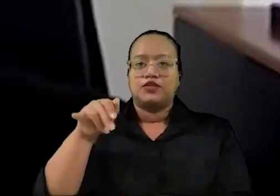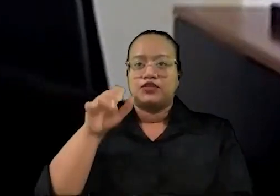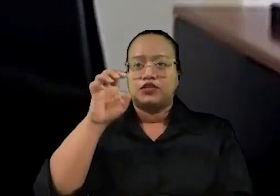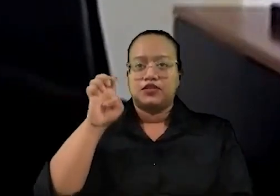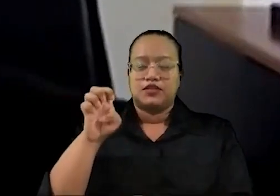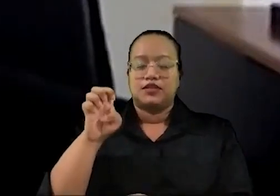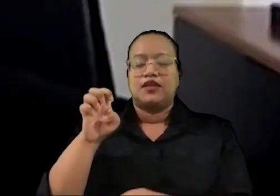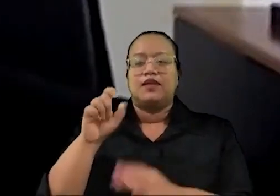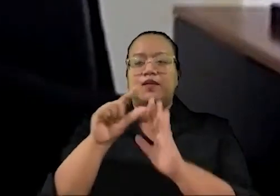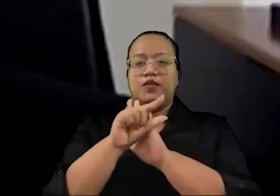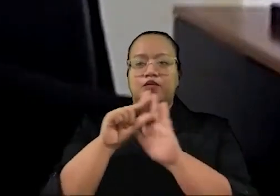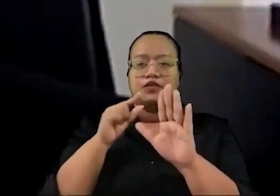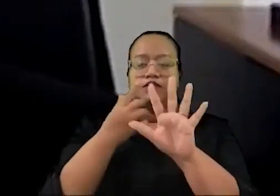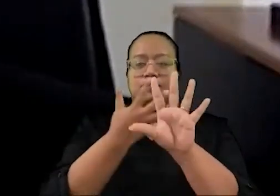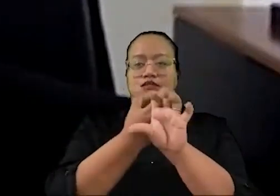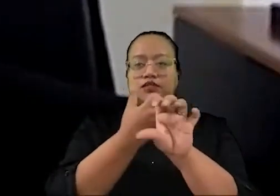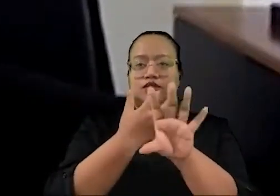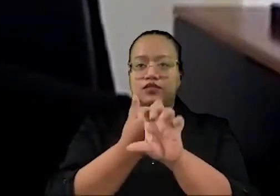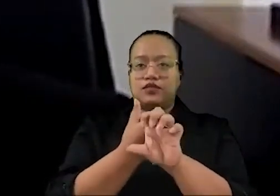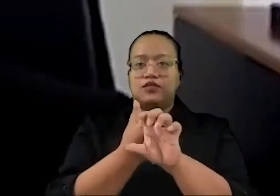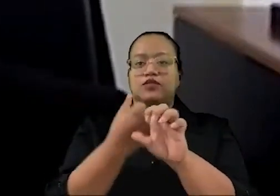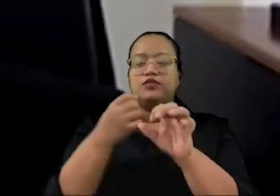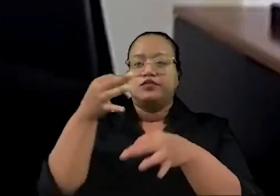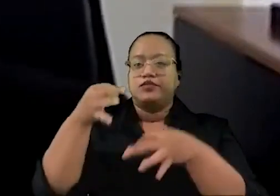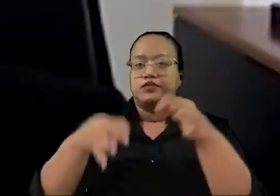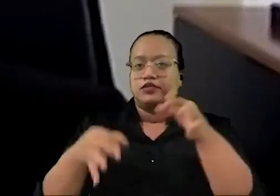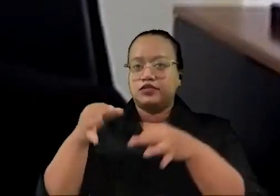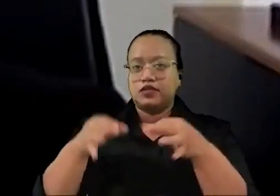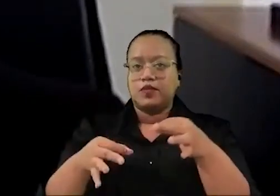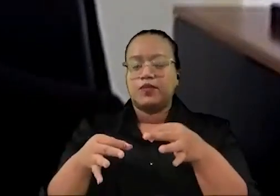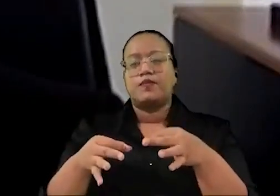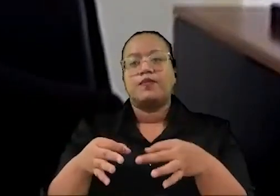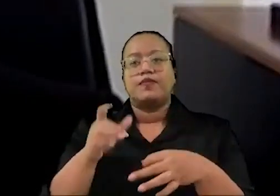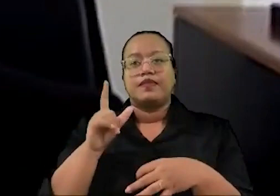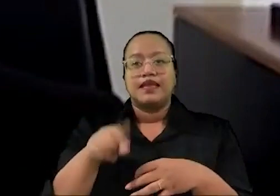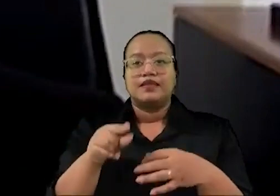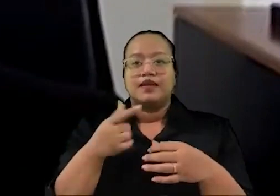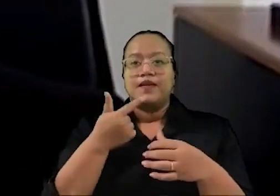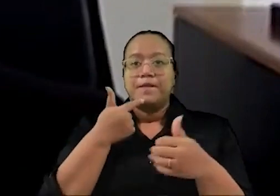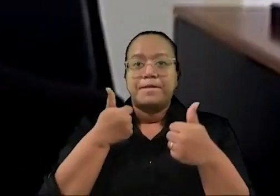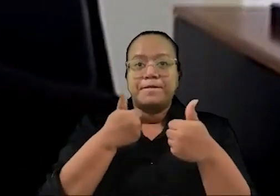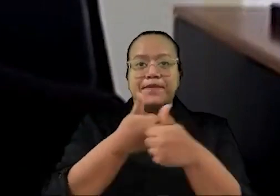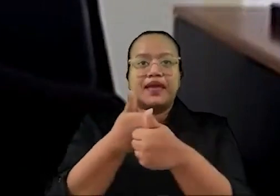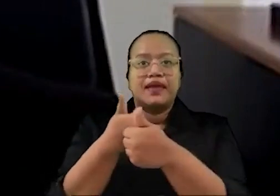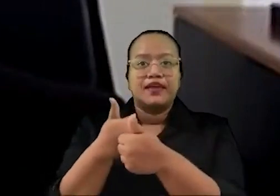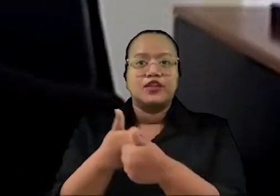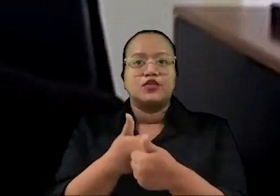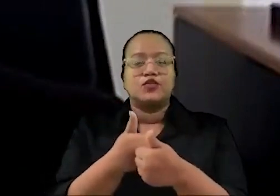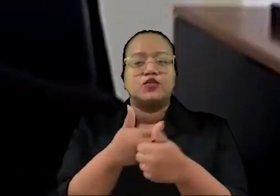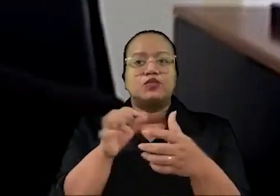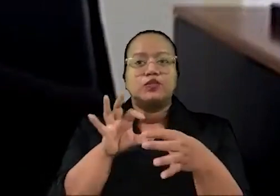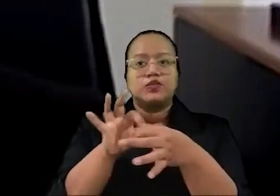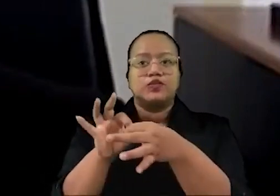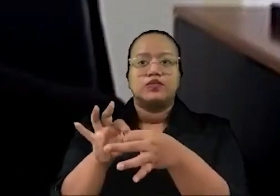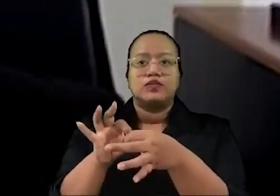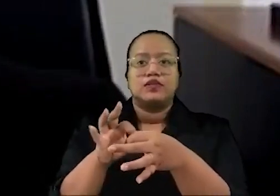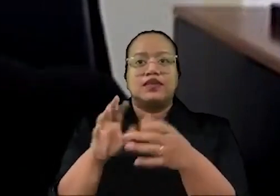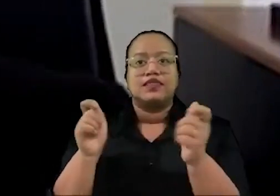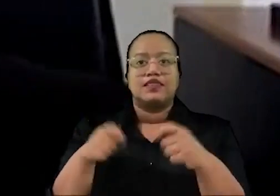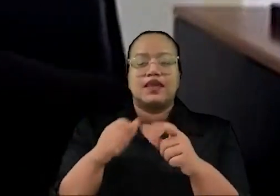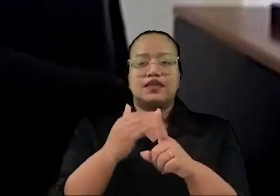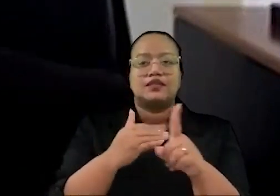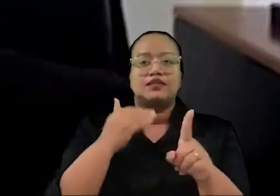judicial, e com essa aproximação a gente pode fazer aquilo que a desembargadora Daldice falou no início, que é cooperar.